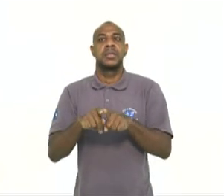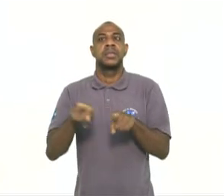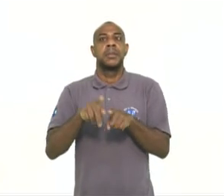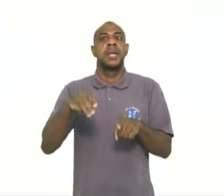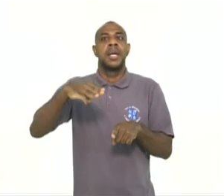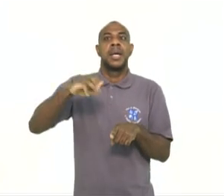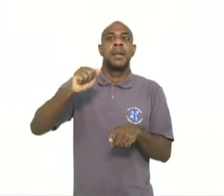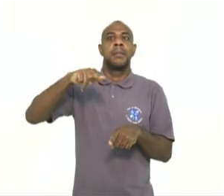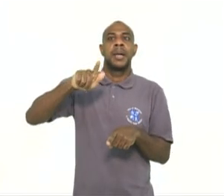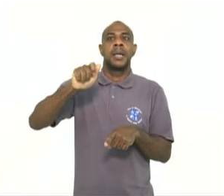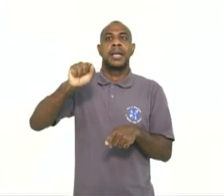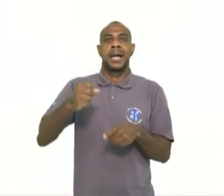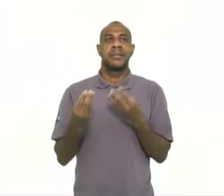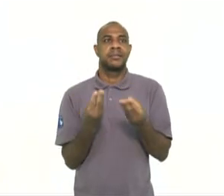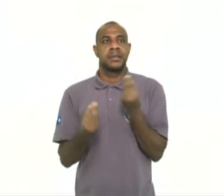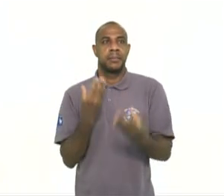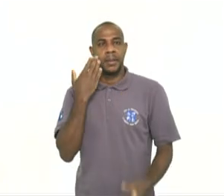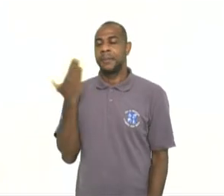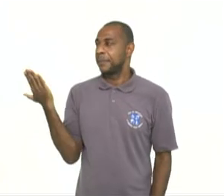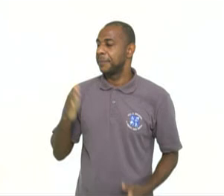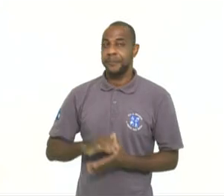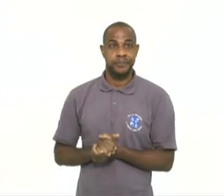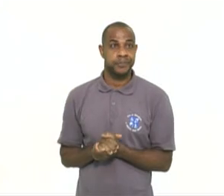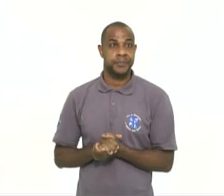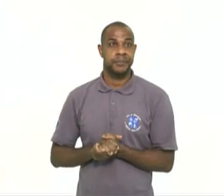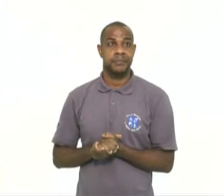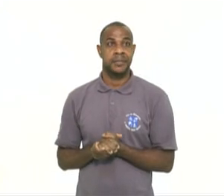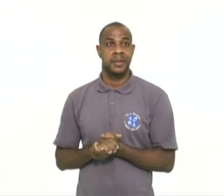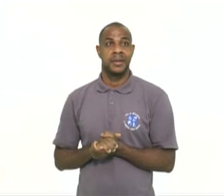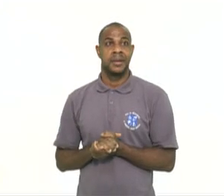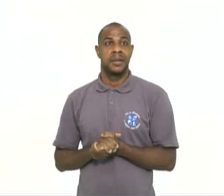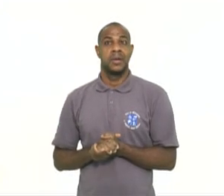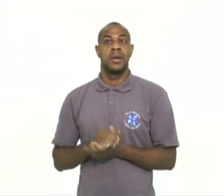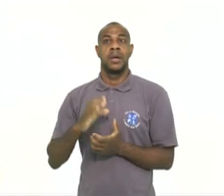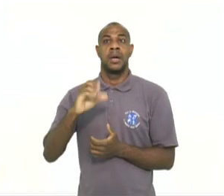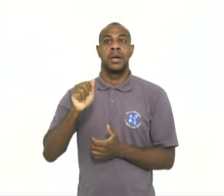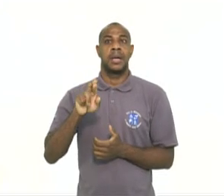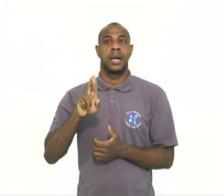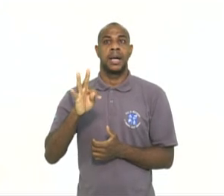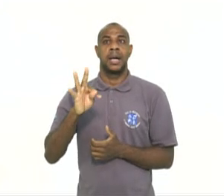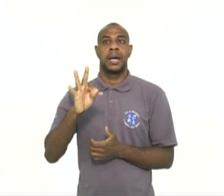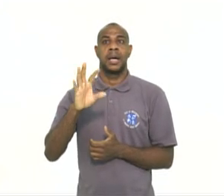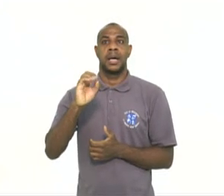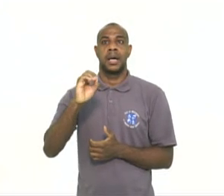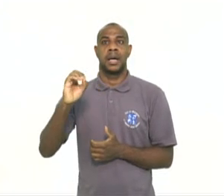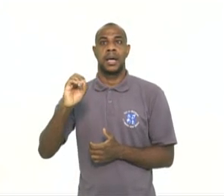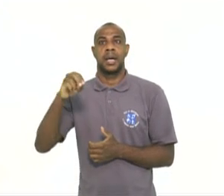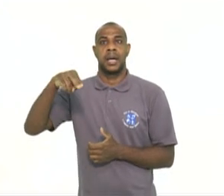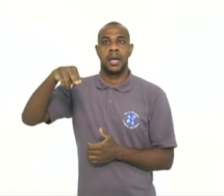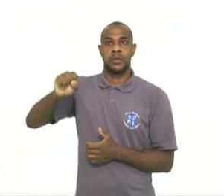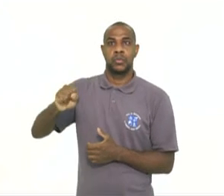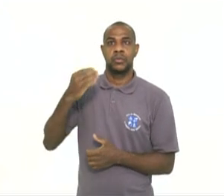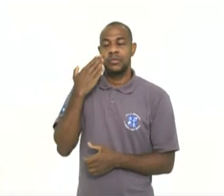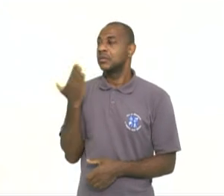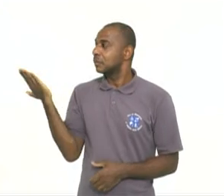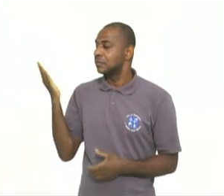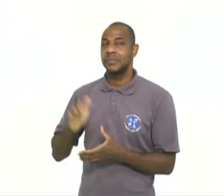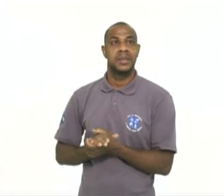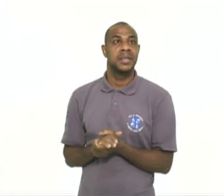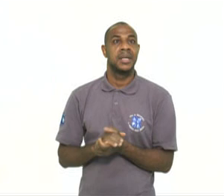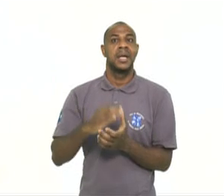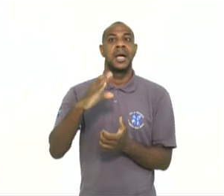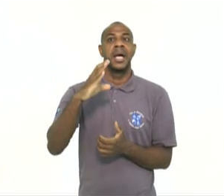os cartões e os mangás É são dois estilos né Cartoon